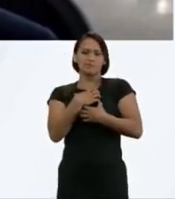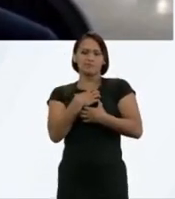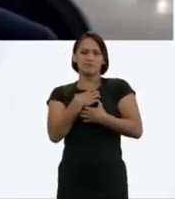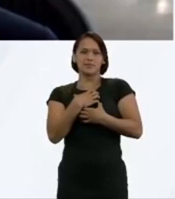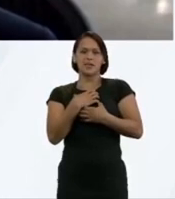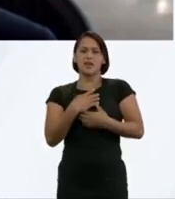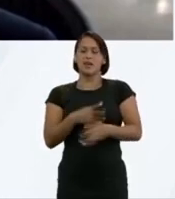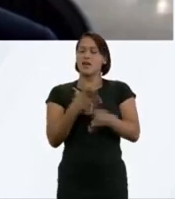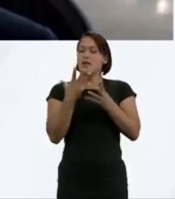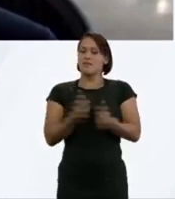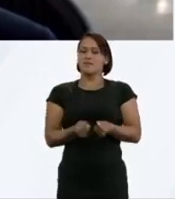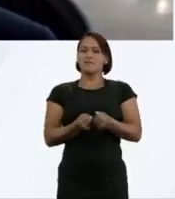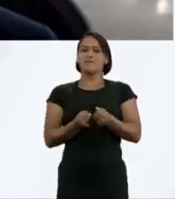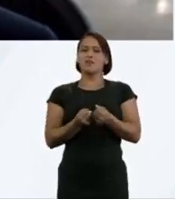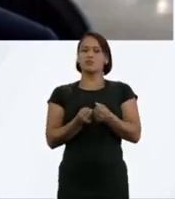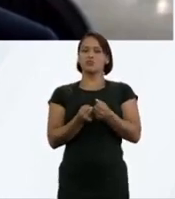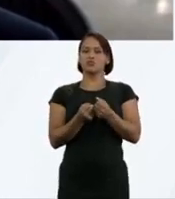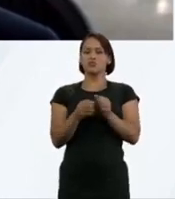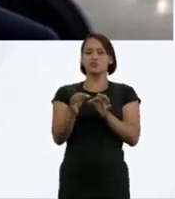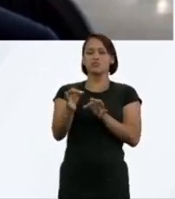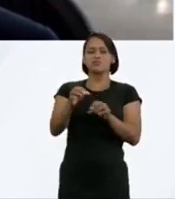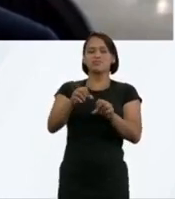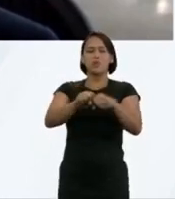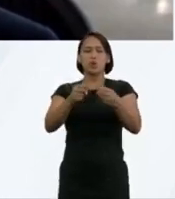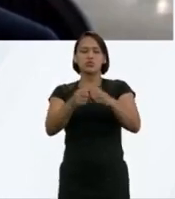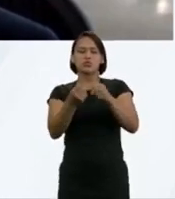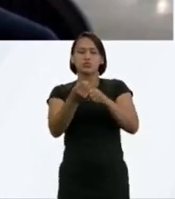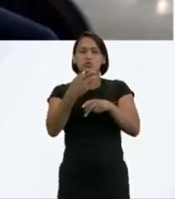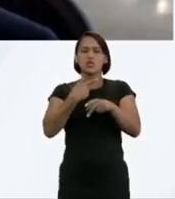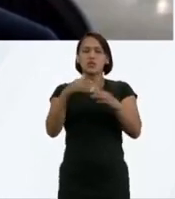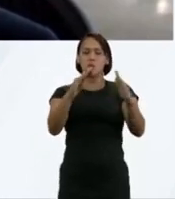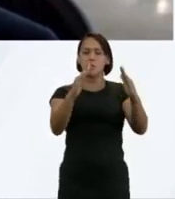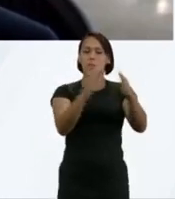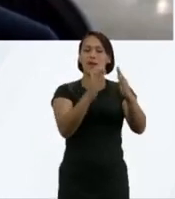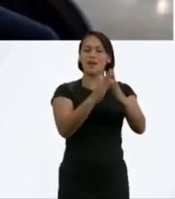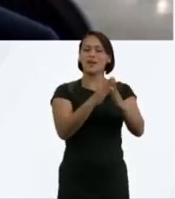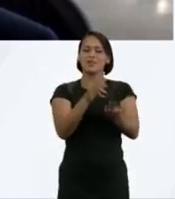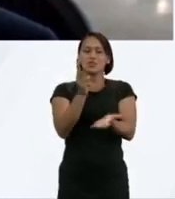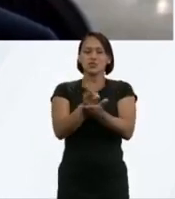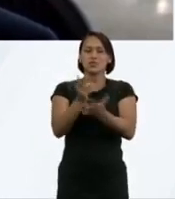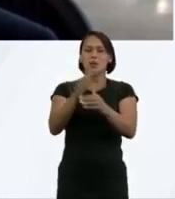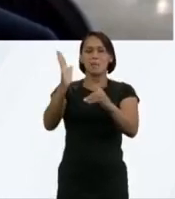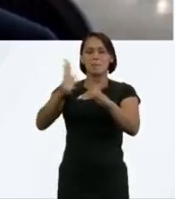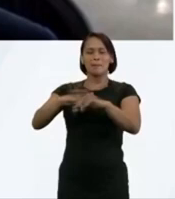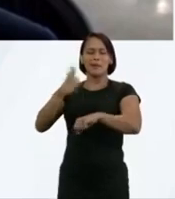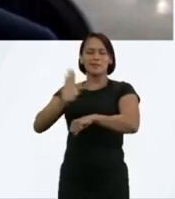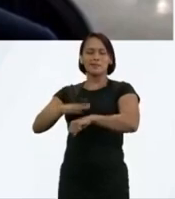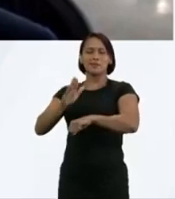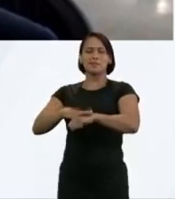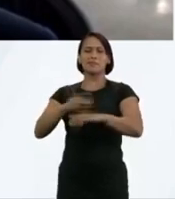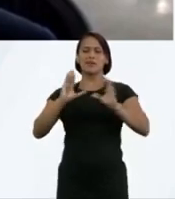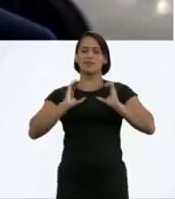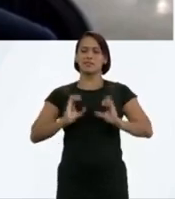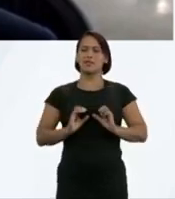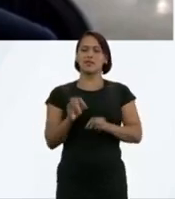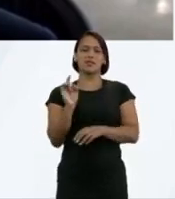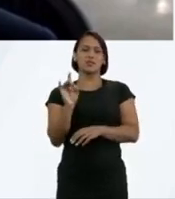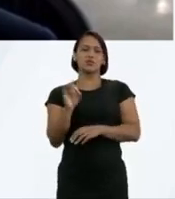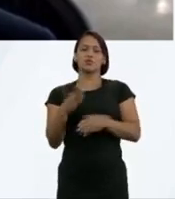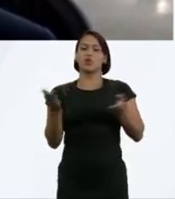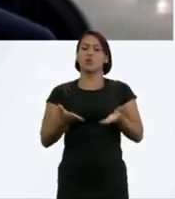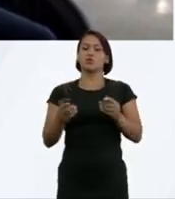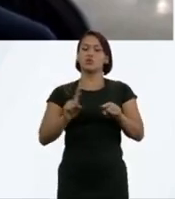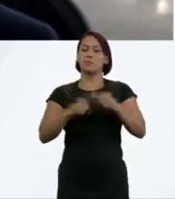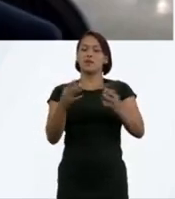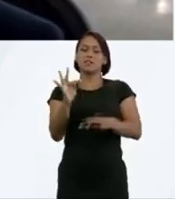construir o tribunal e uma casa cada vez mais cidadã, não só para os dias de hoje, mas para os dias